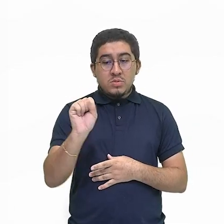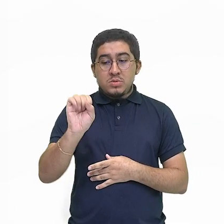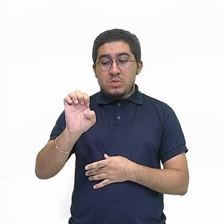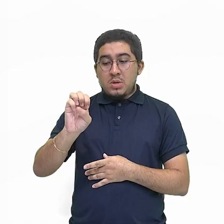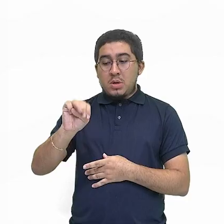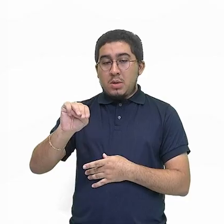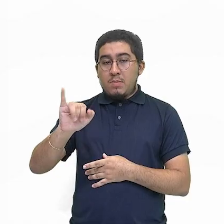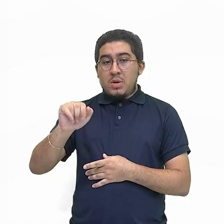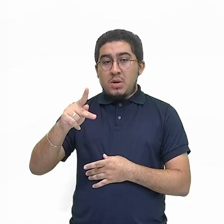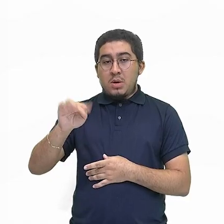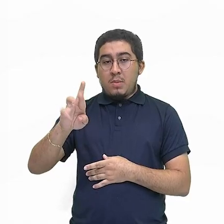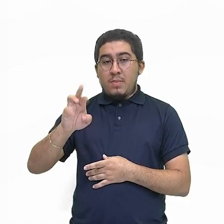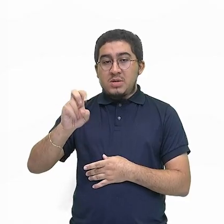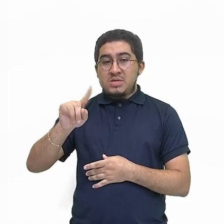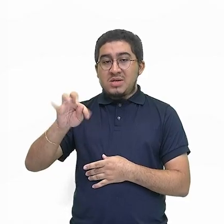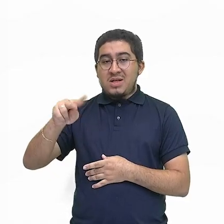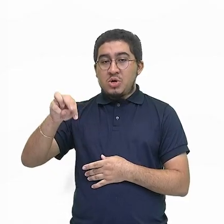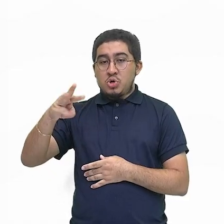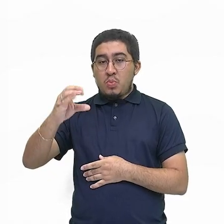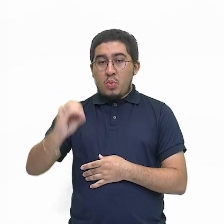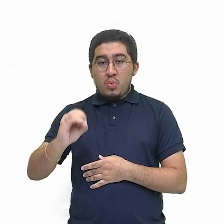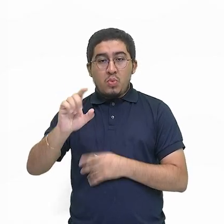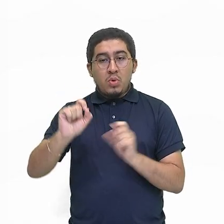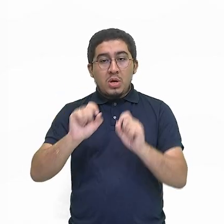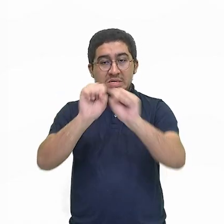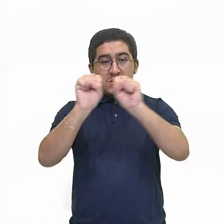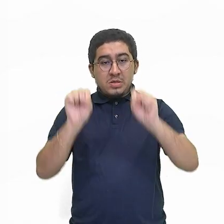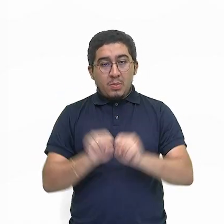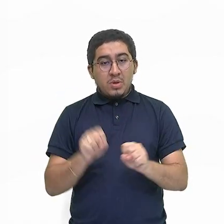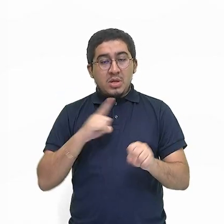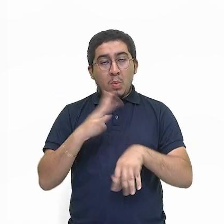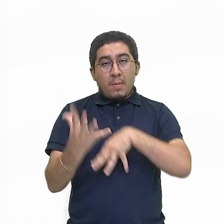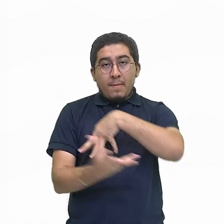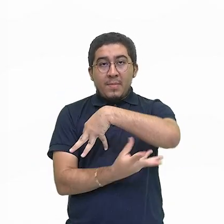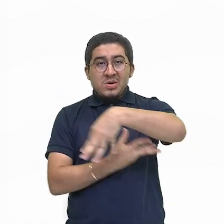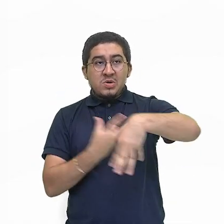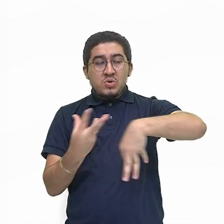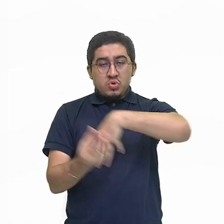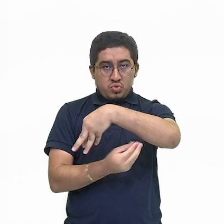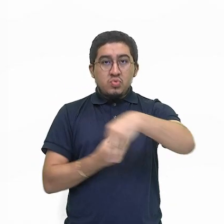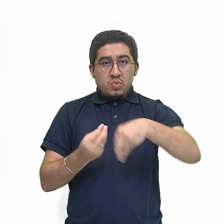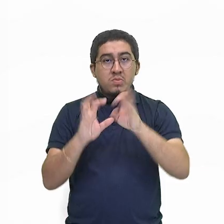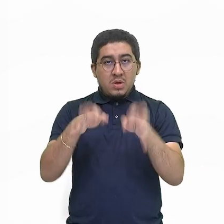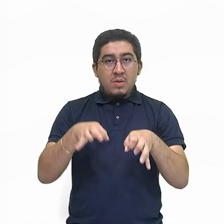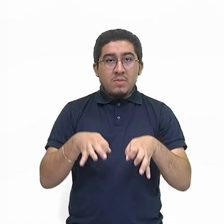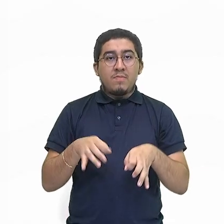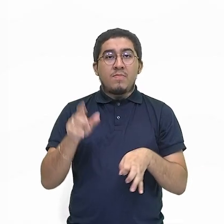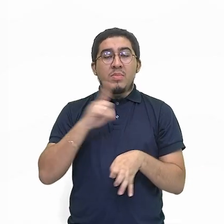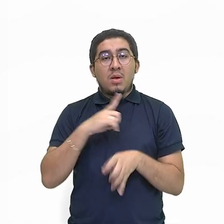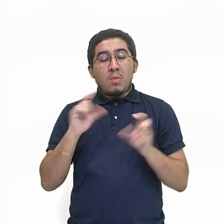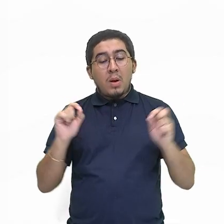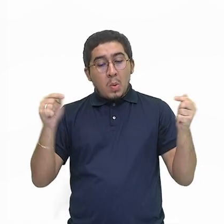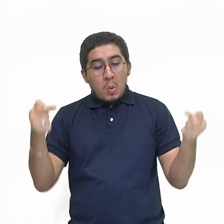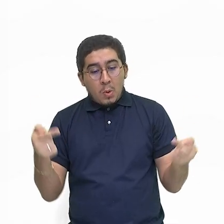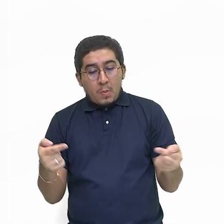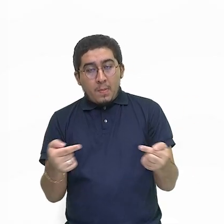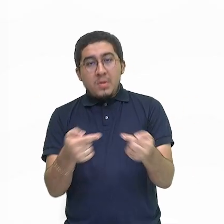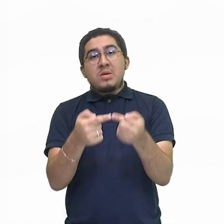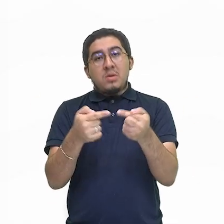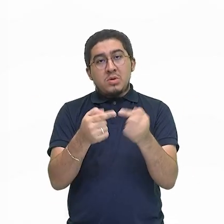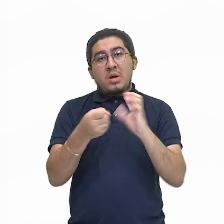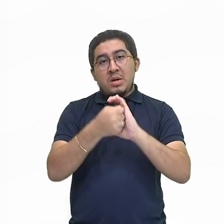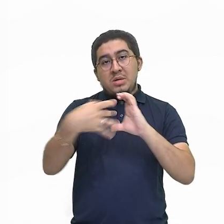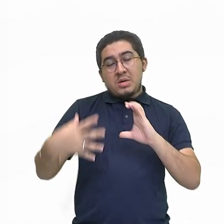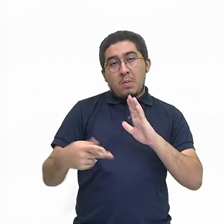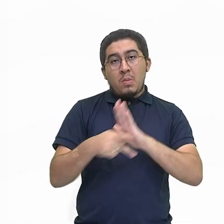semipresidencialismo. Este é o sistema de governo onde existe uma mescla, uma mistura, isto é, uma combinação de elementos